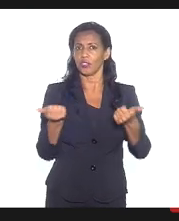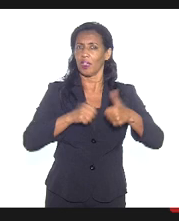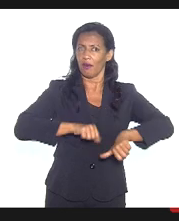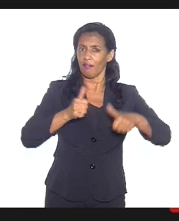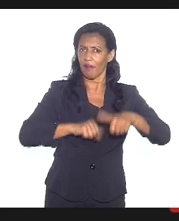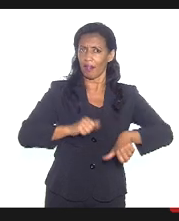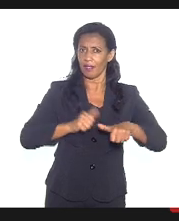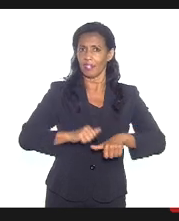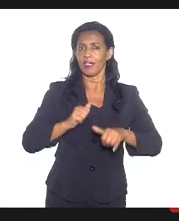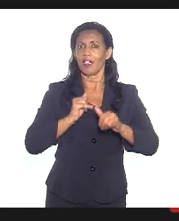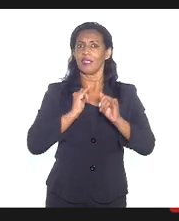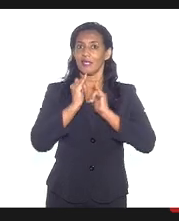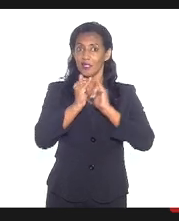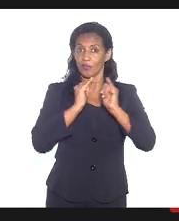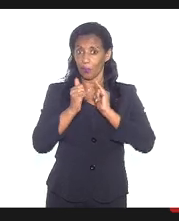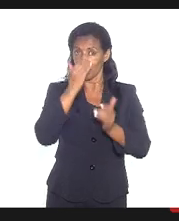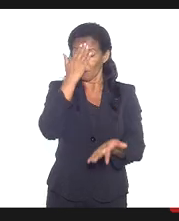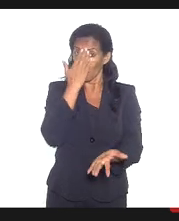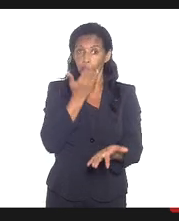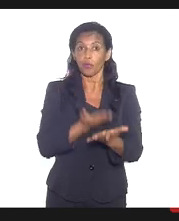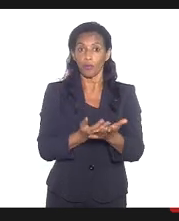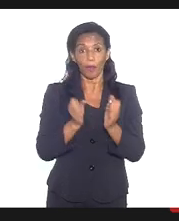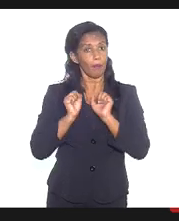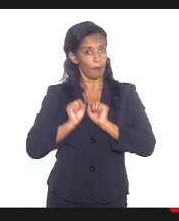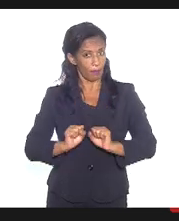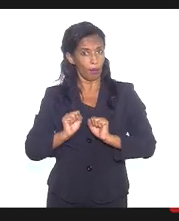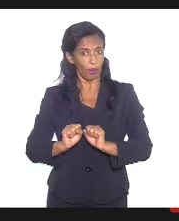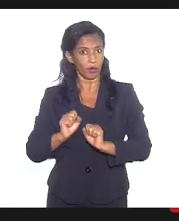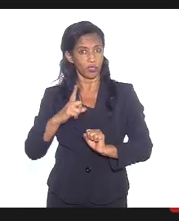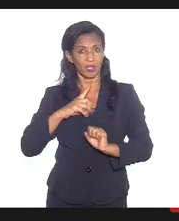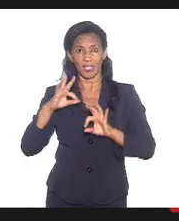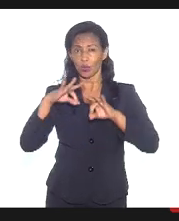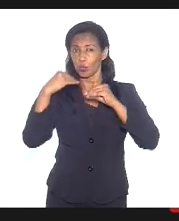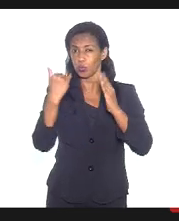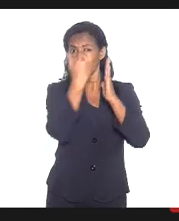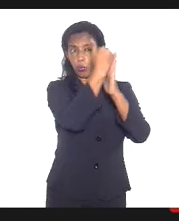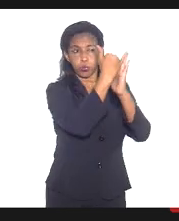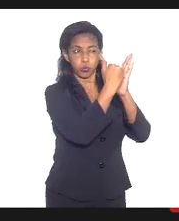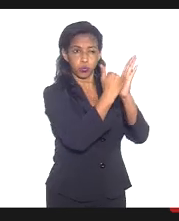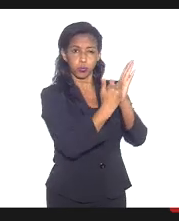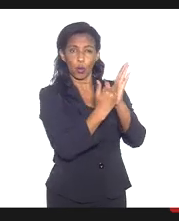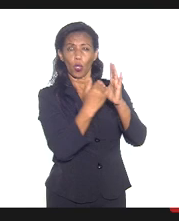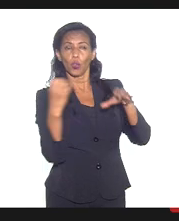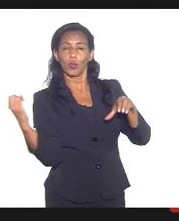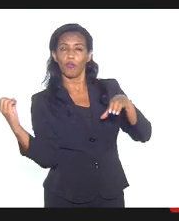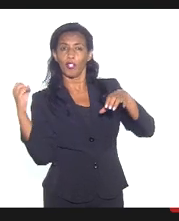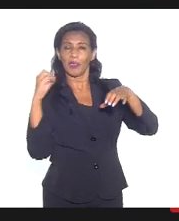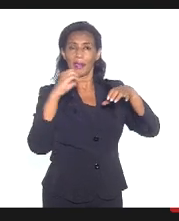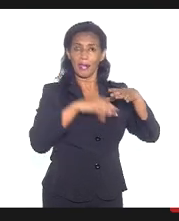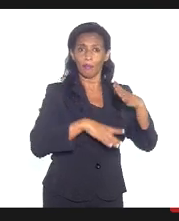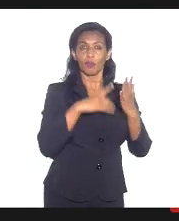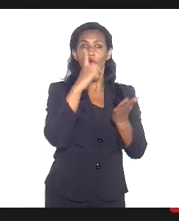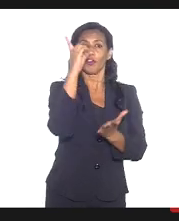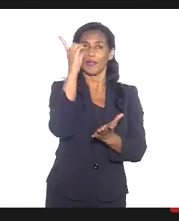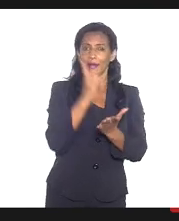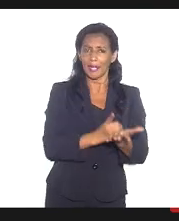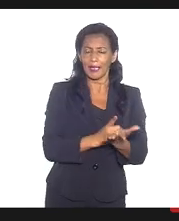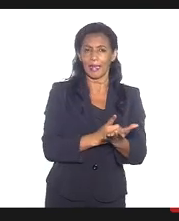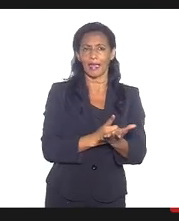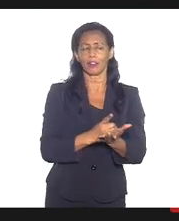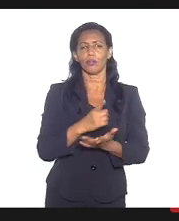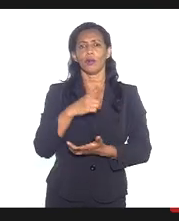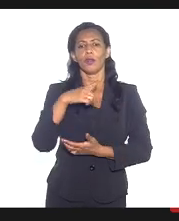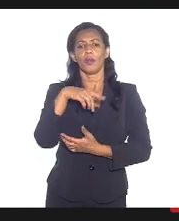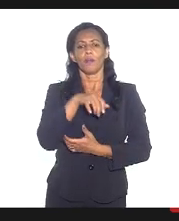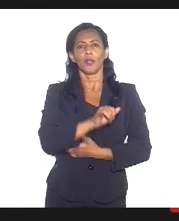esses dados vão ter confiança, confiabilidade, de que vai estar tudo dentro do que foi depositado, do que foi declarado para os campos no Cipetro,